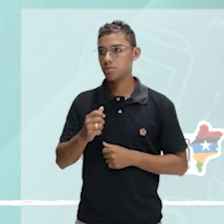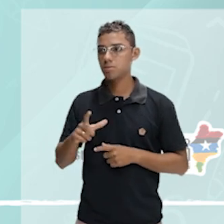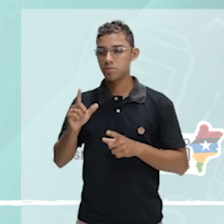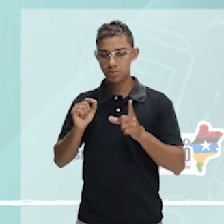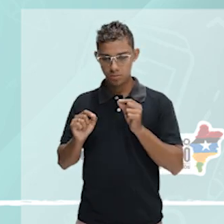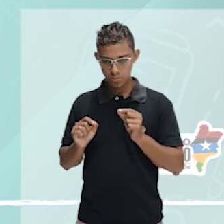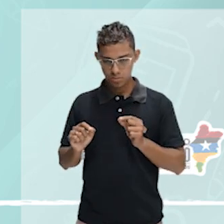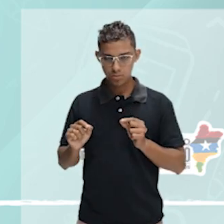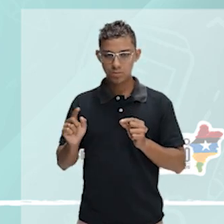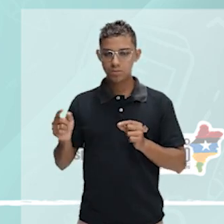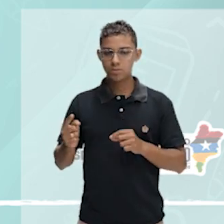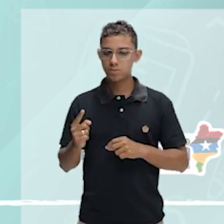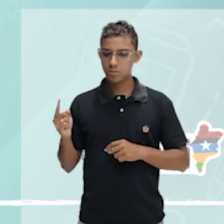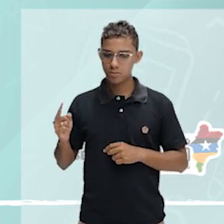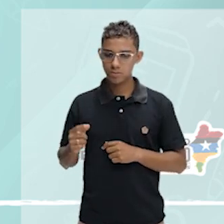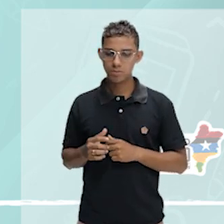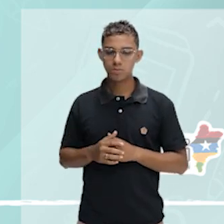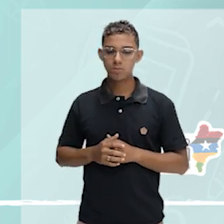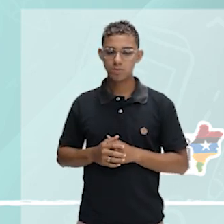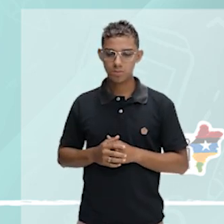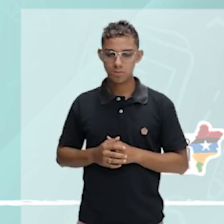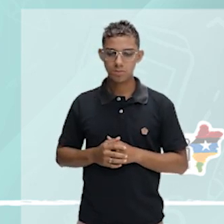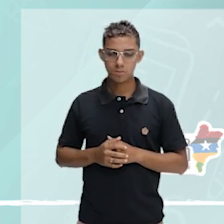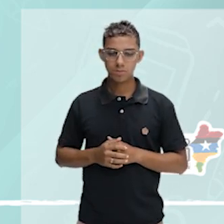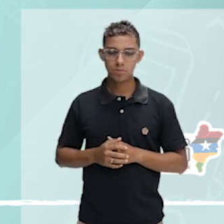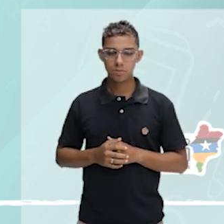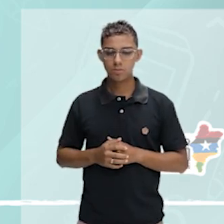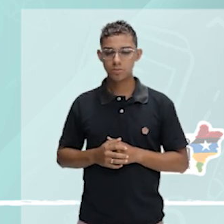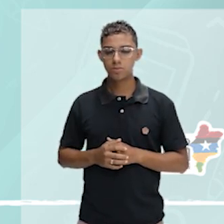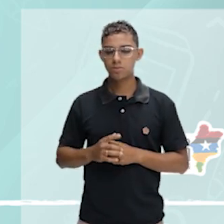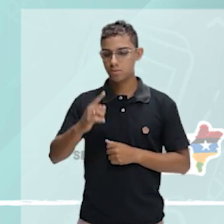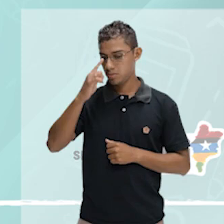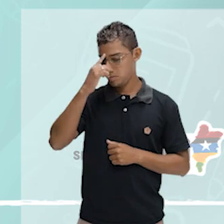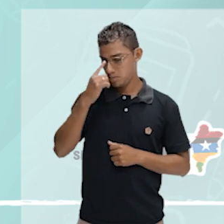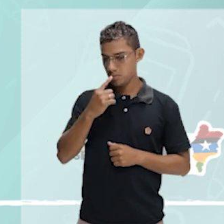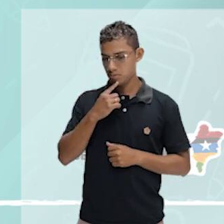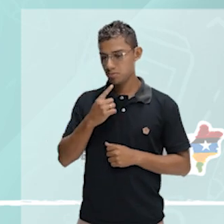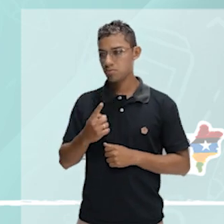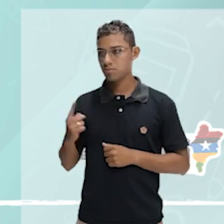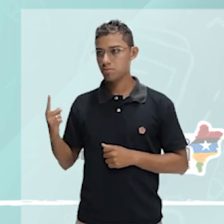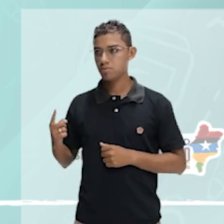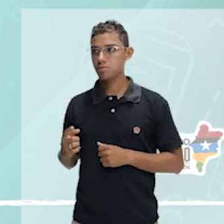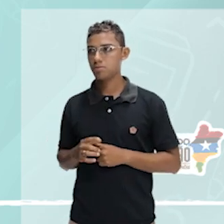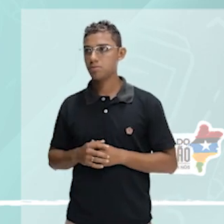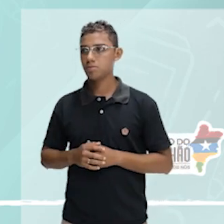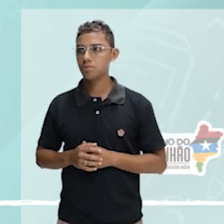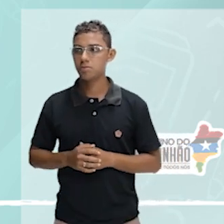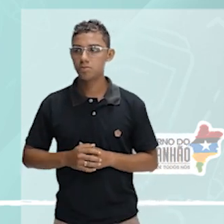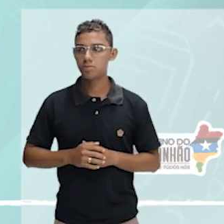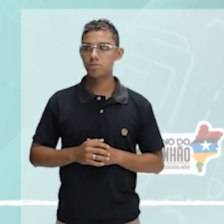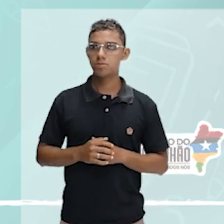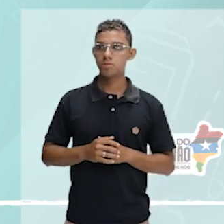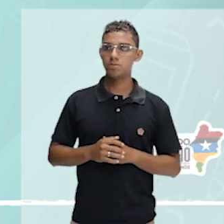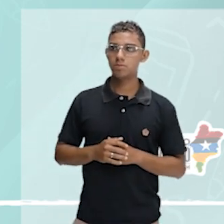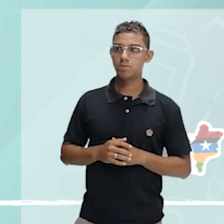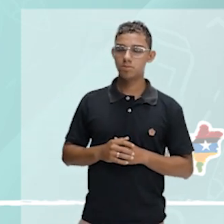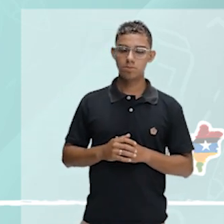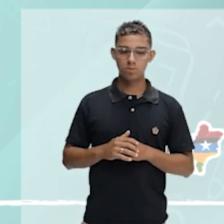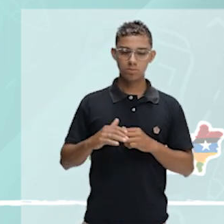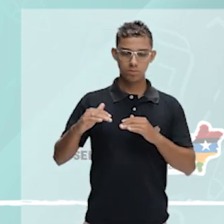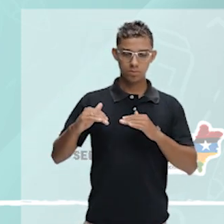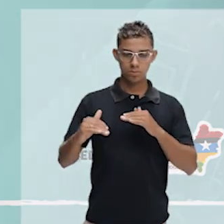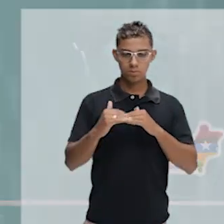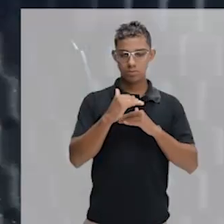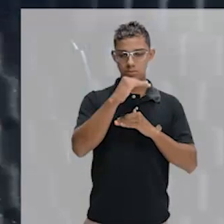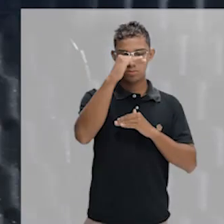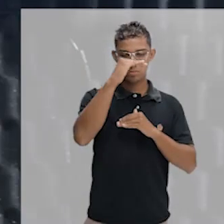os valores o domínio aí imagens tão postos aqui tá a imagem ó acima do eixo